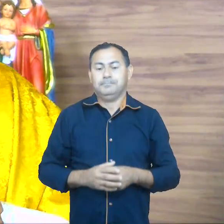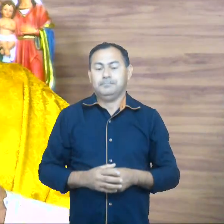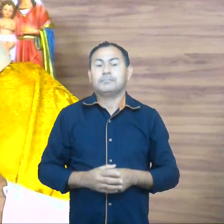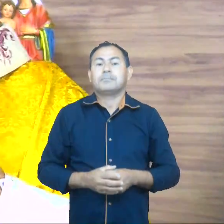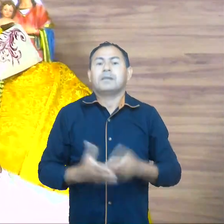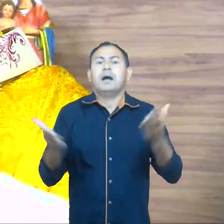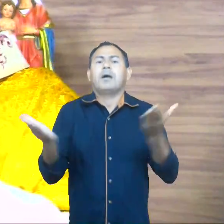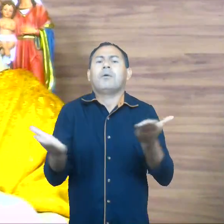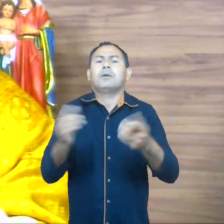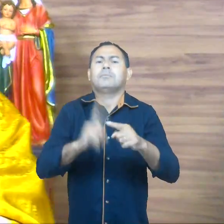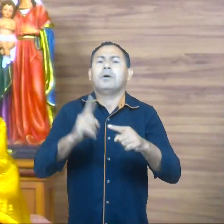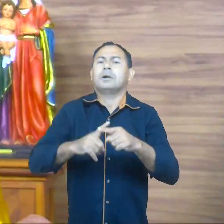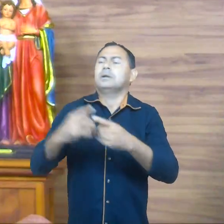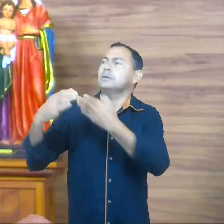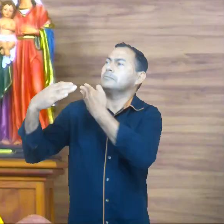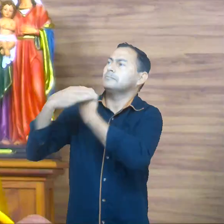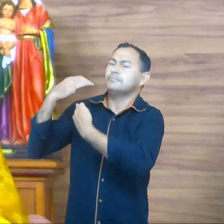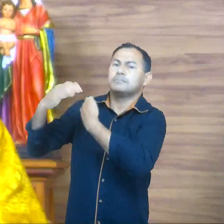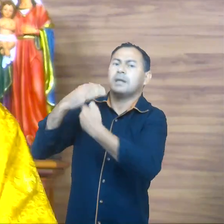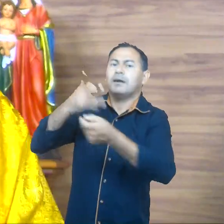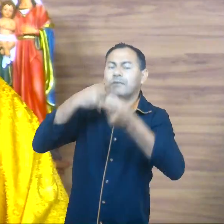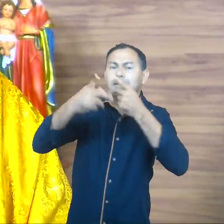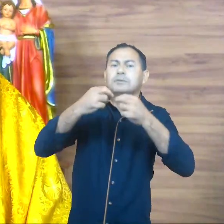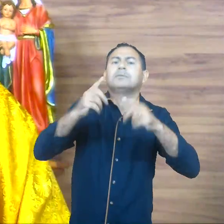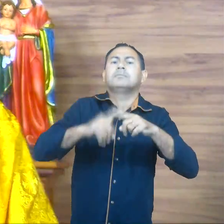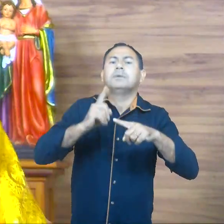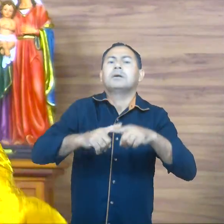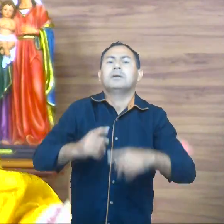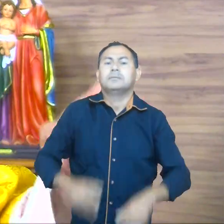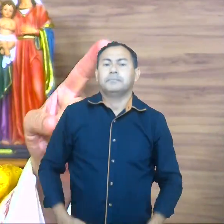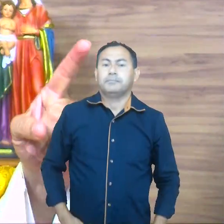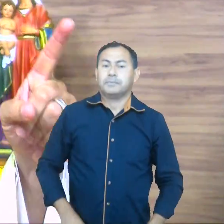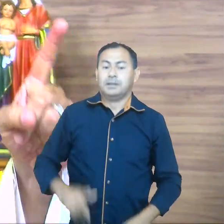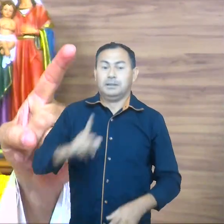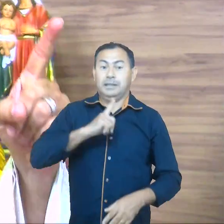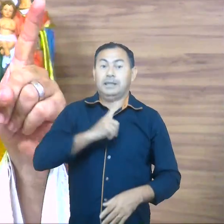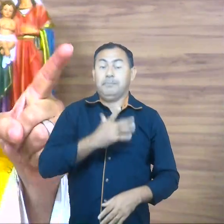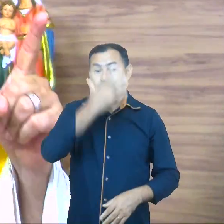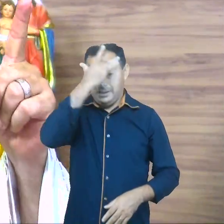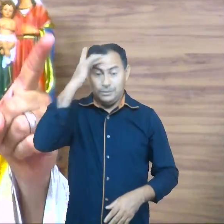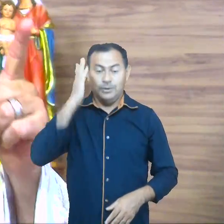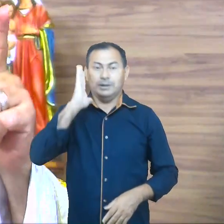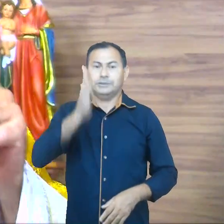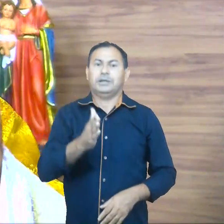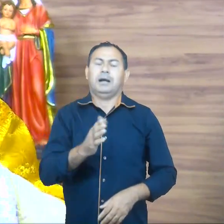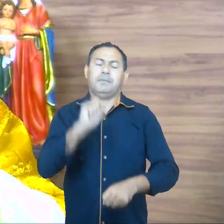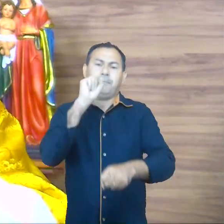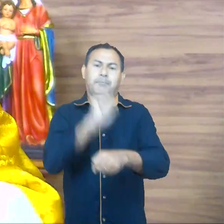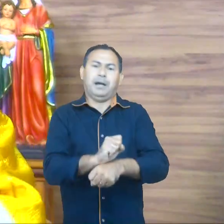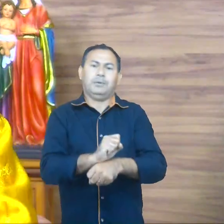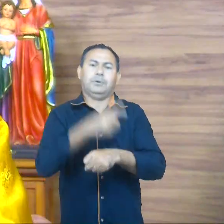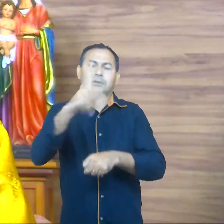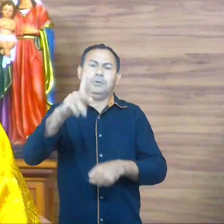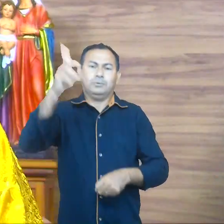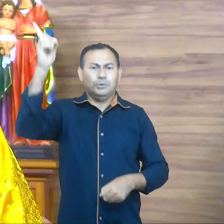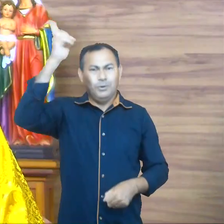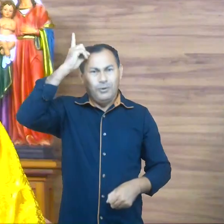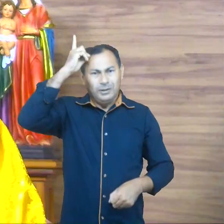Agora, por que Ele está me orientando a dizer isto? Porque tem muitas pessoas que já desistiram dos seus